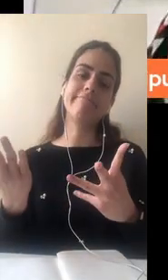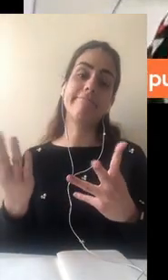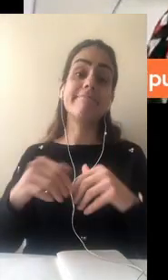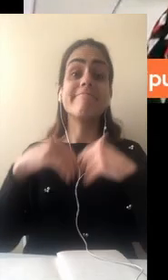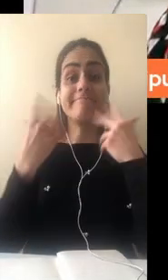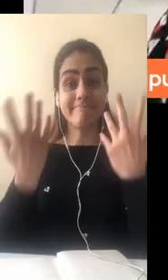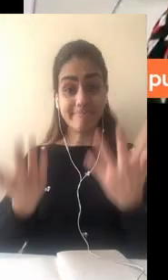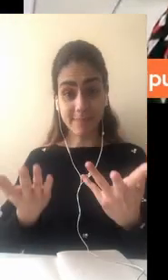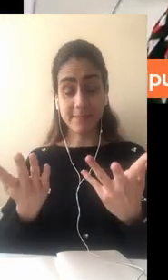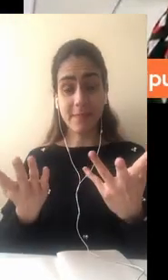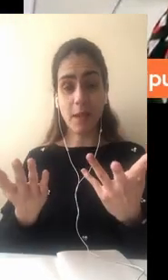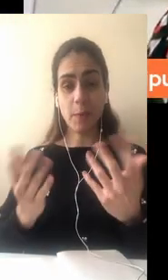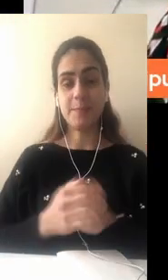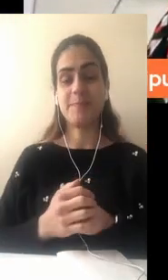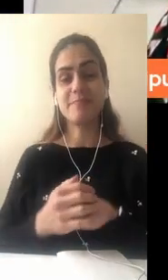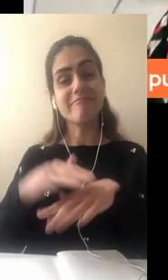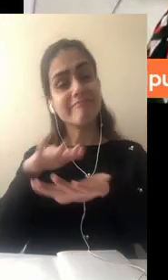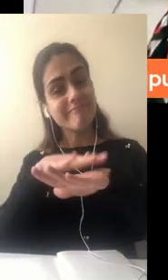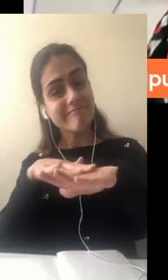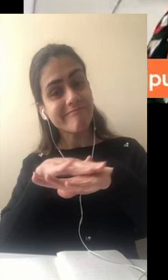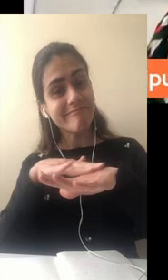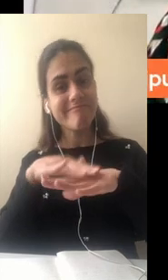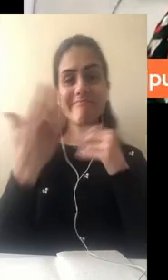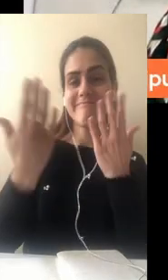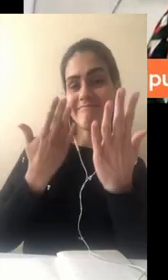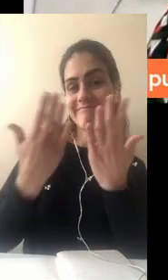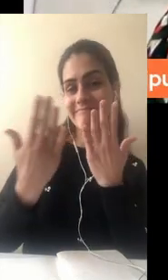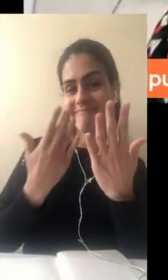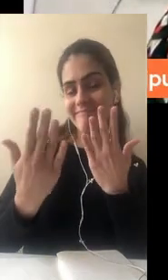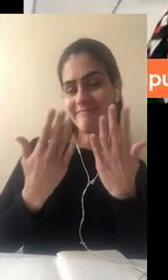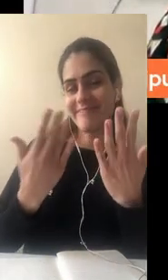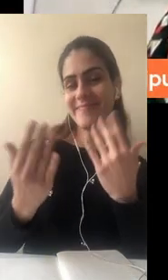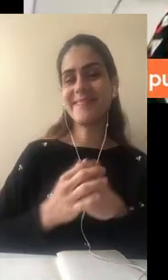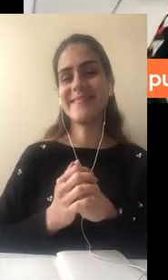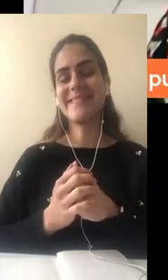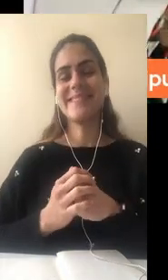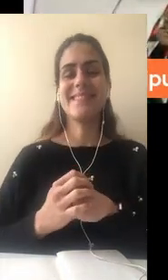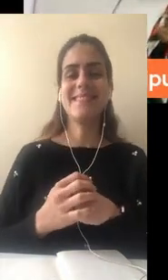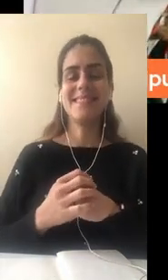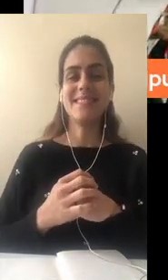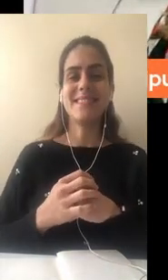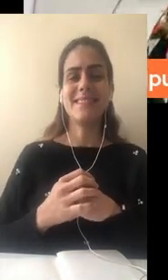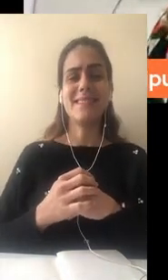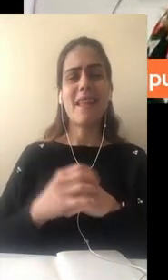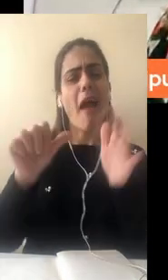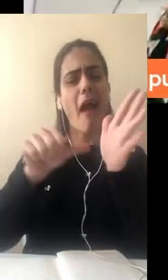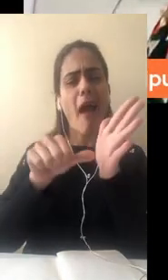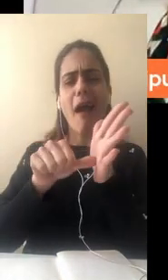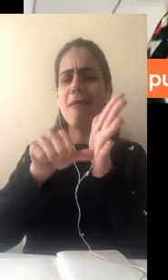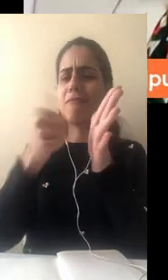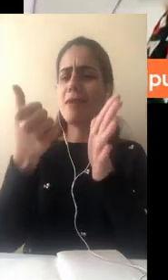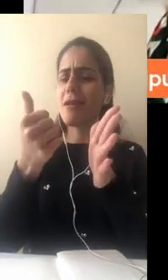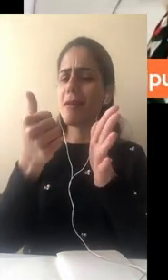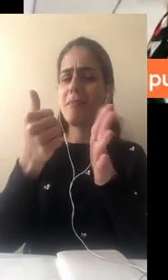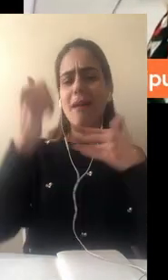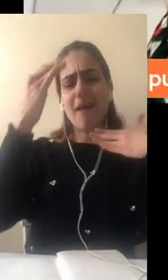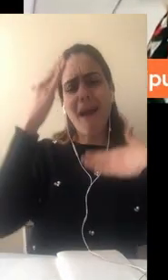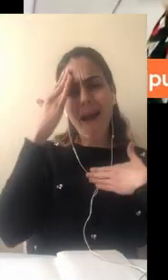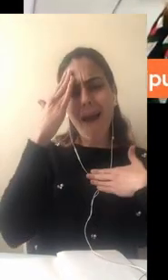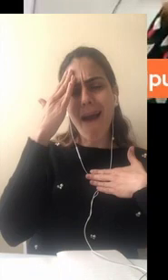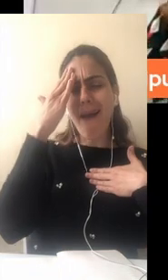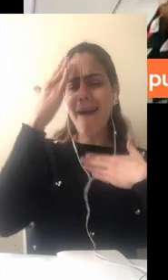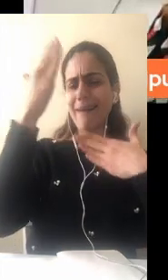correndo. Então, a gente vai ao longo desse tempo que vamos bater um papão. Eu queria primeiro já